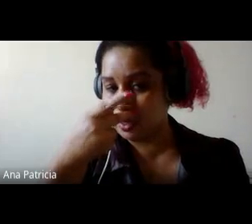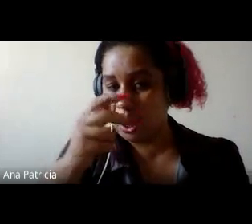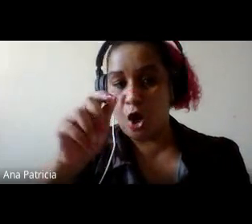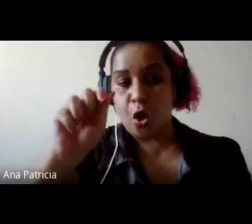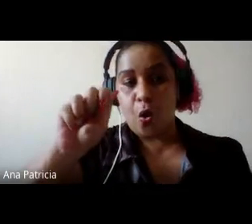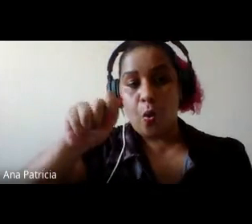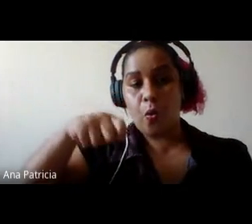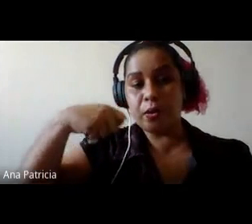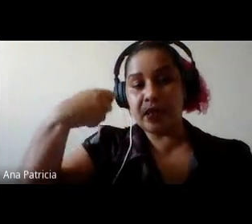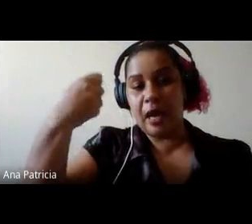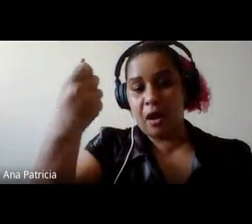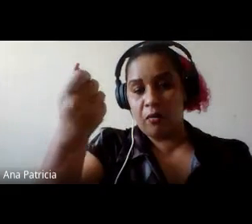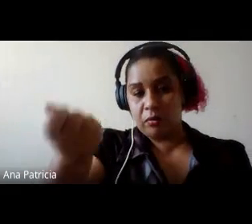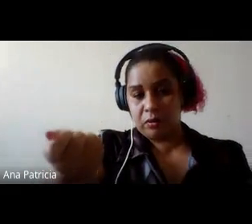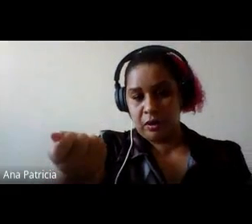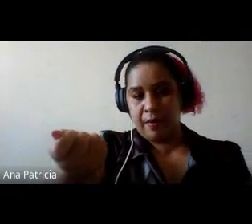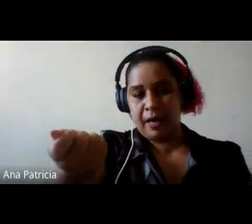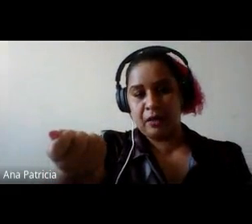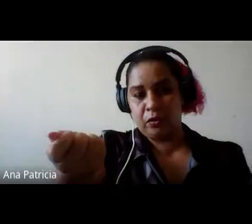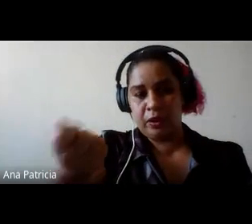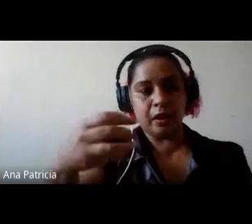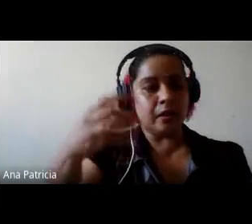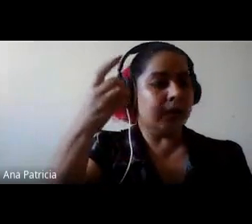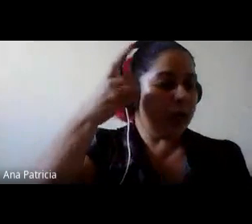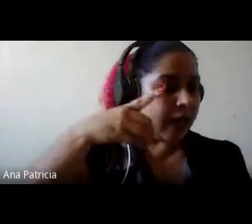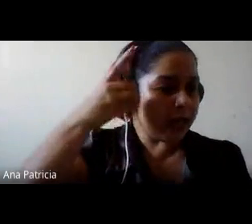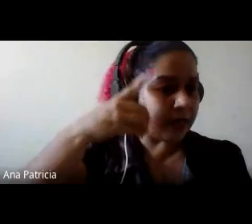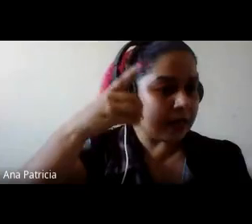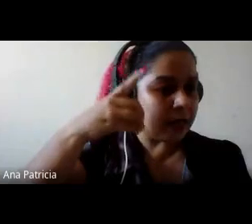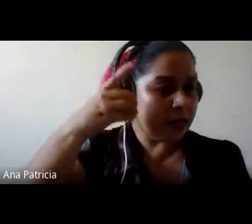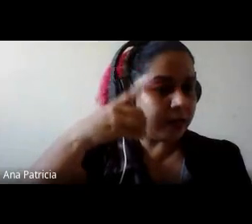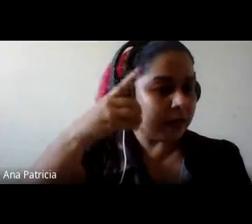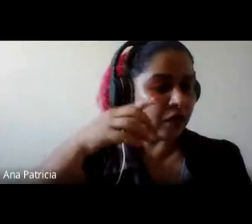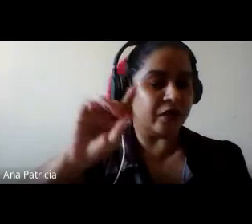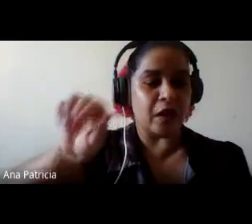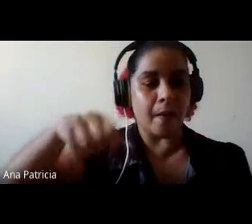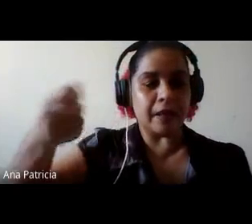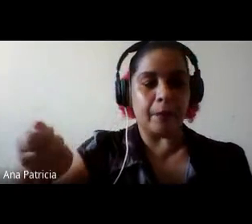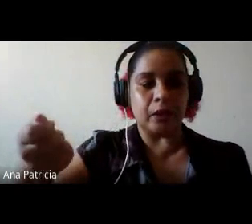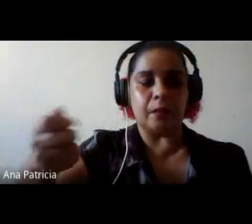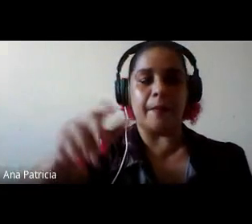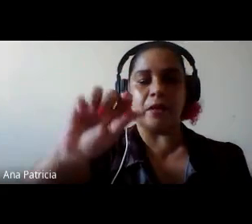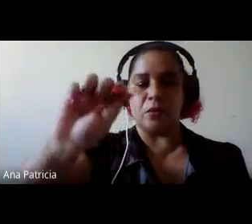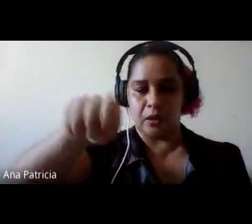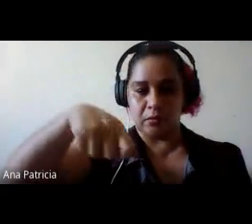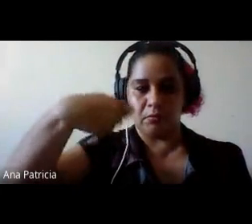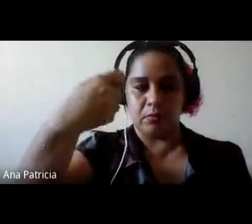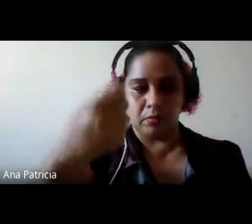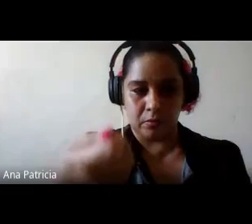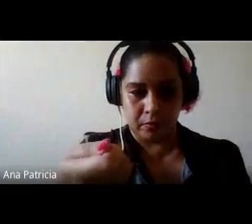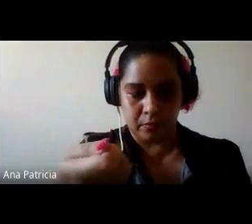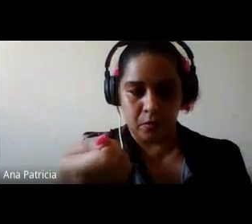Patrícia. O sinal de Maradona é esse. Então, a gente vai normalmente apontando para a pessoa.